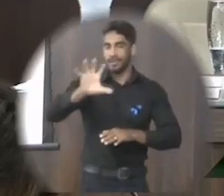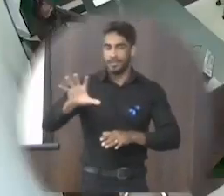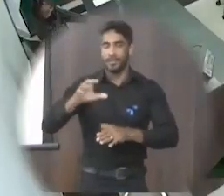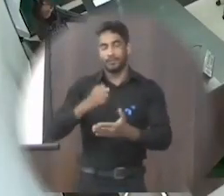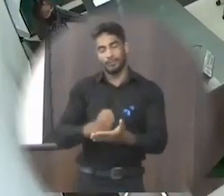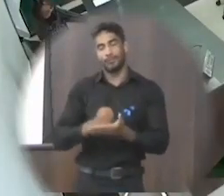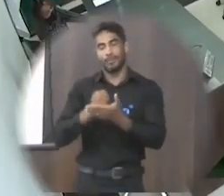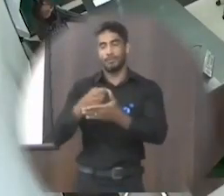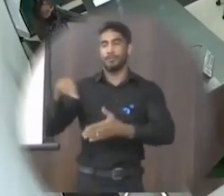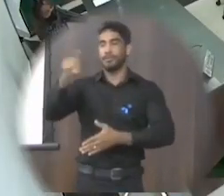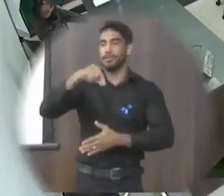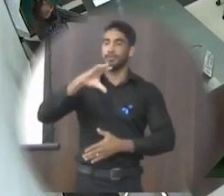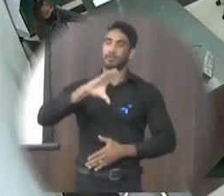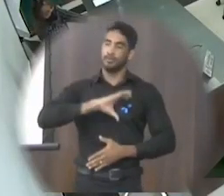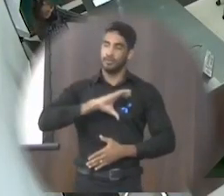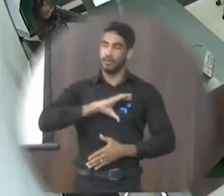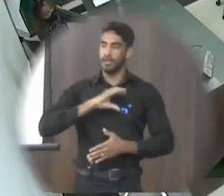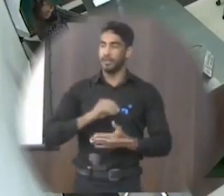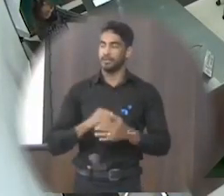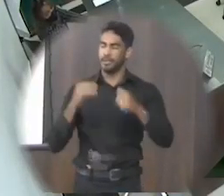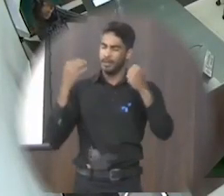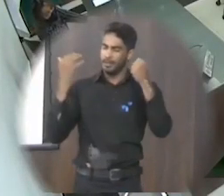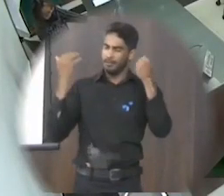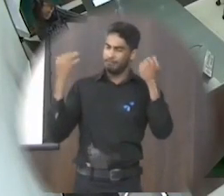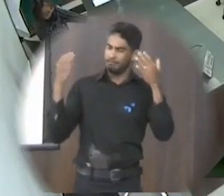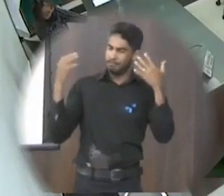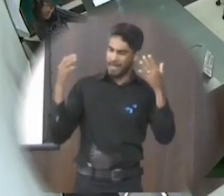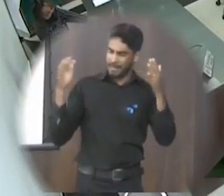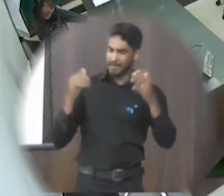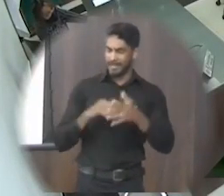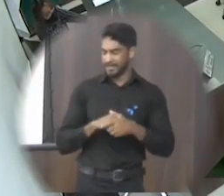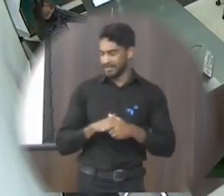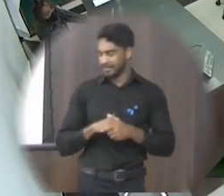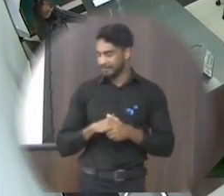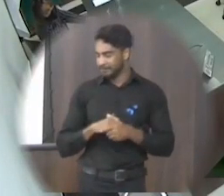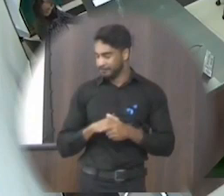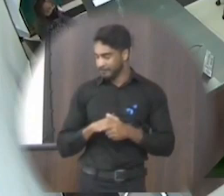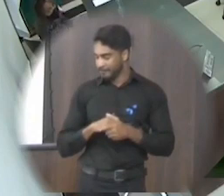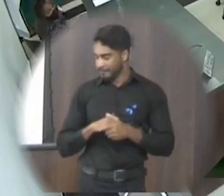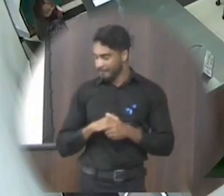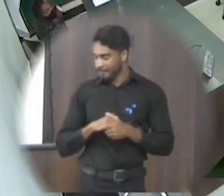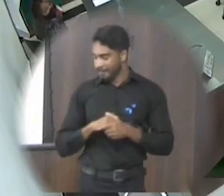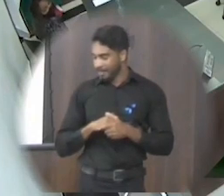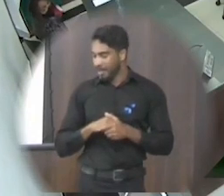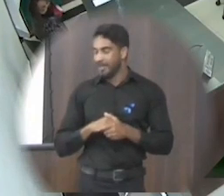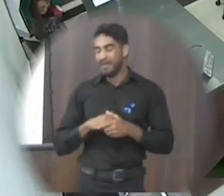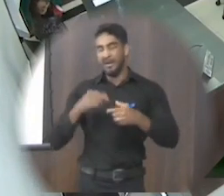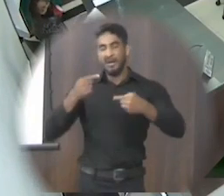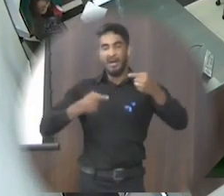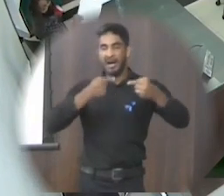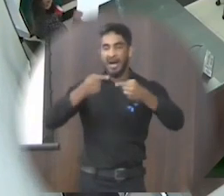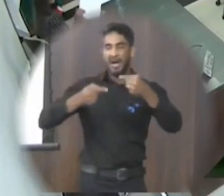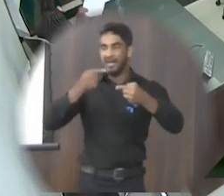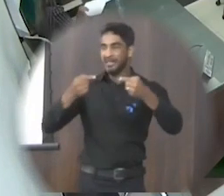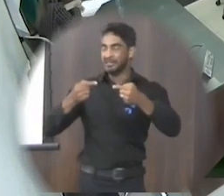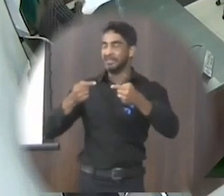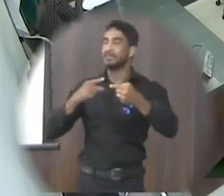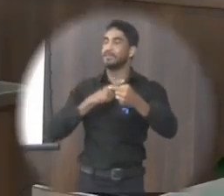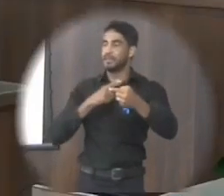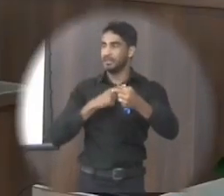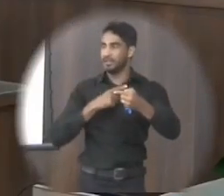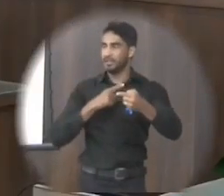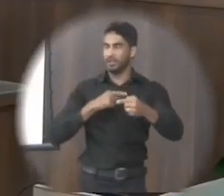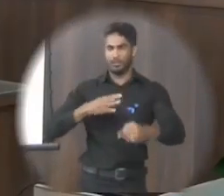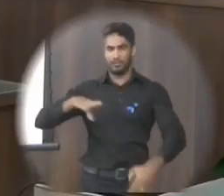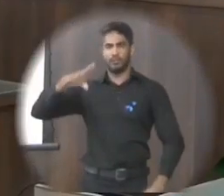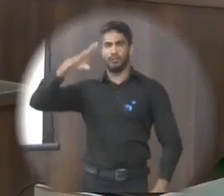colegas. Parabéns, sargento. E numa ocasião bem bacana, né, o projeto sendo discutido, onde que se encontra aí o